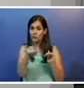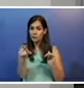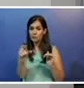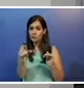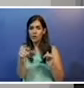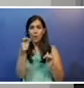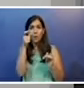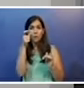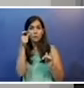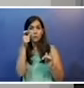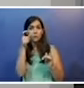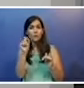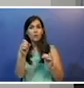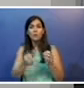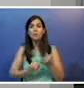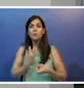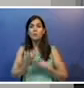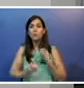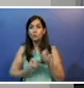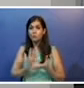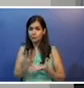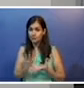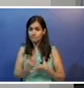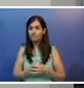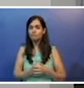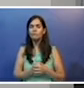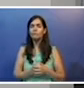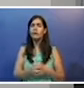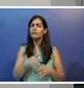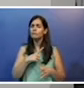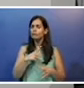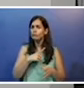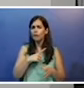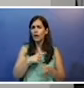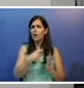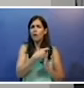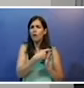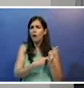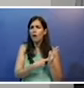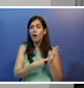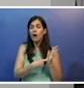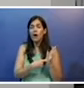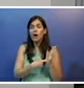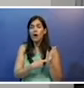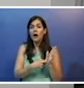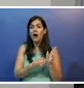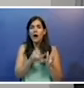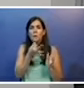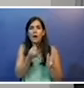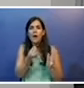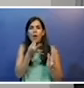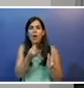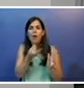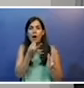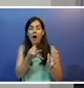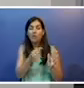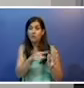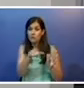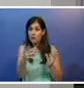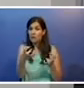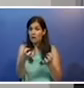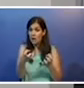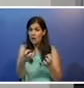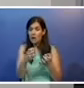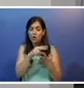produz dissertação argumentativa quando se deseja persuadir, ou seja, convencer o